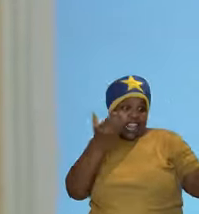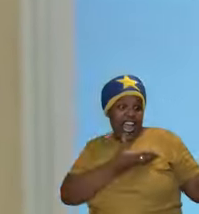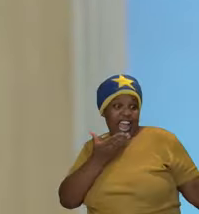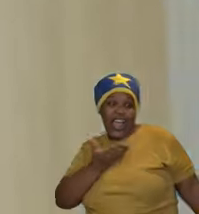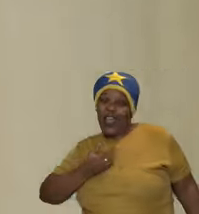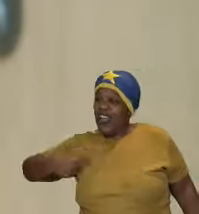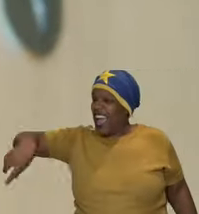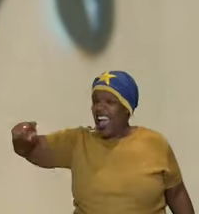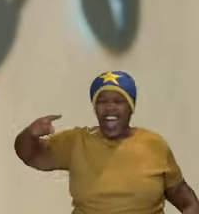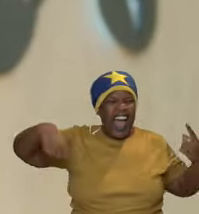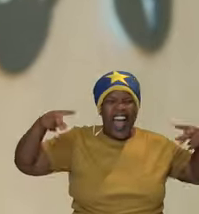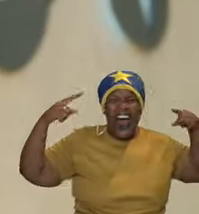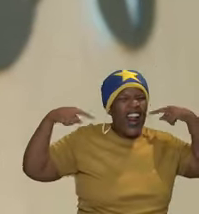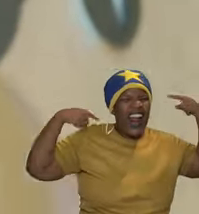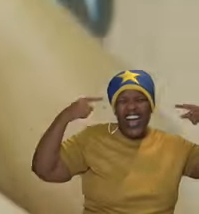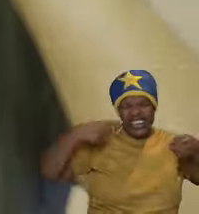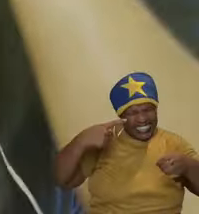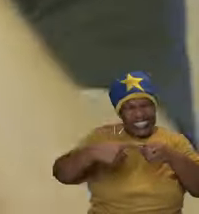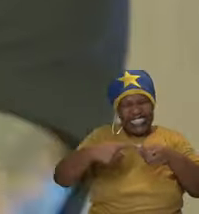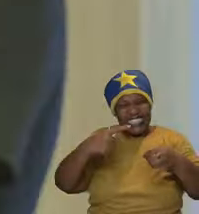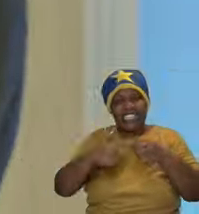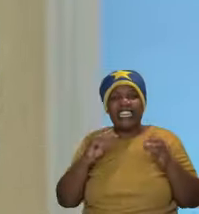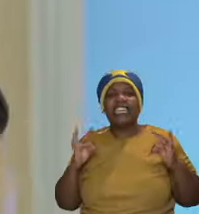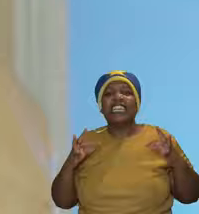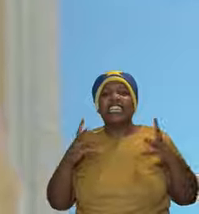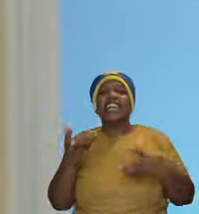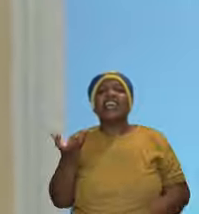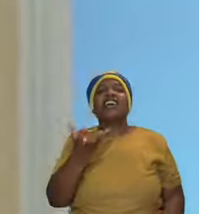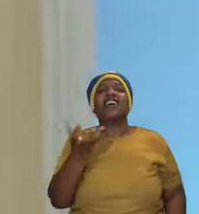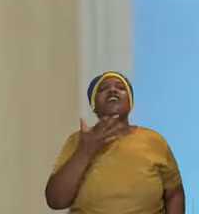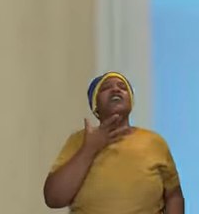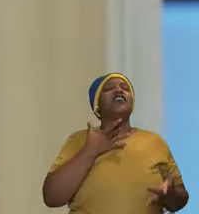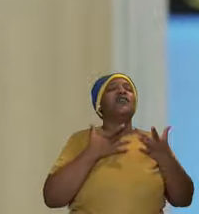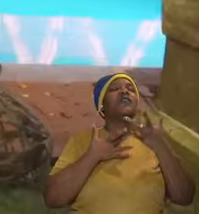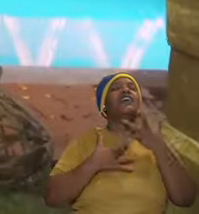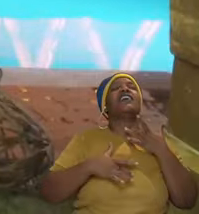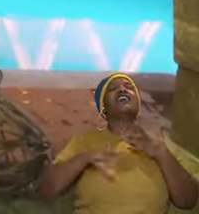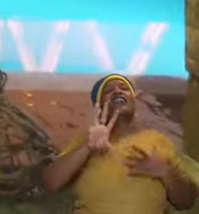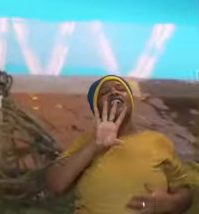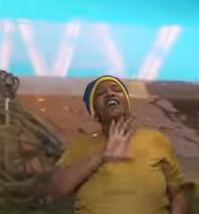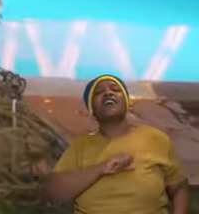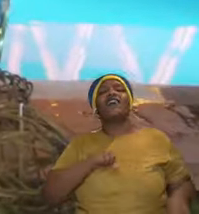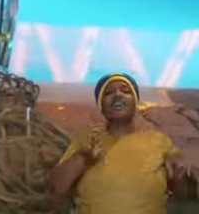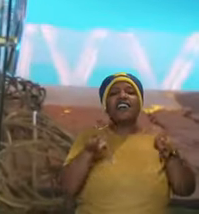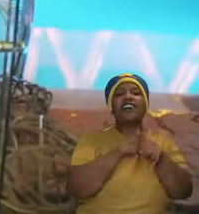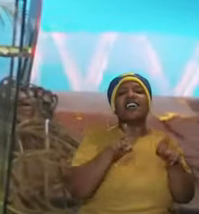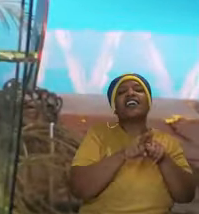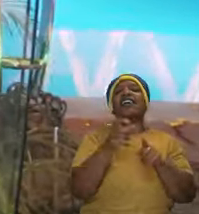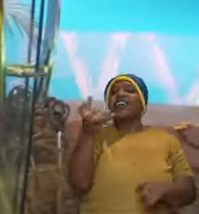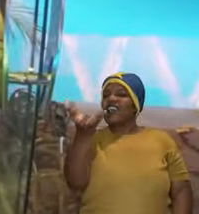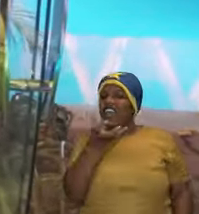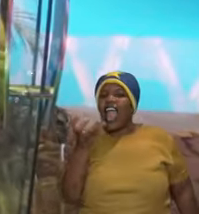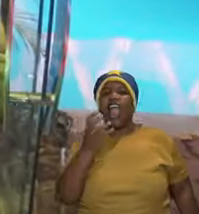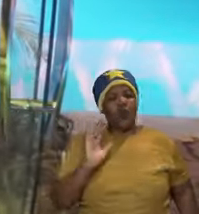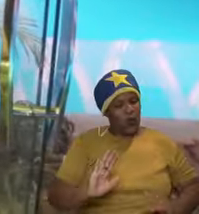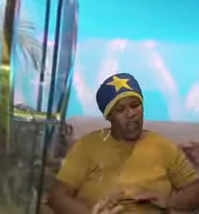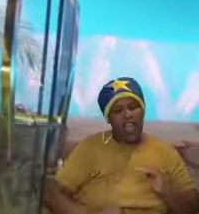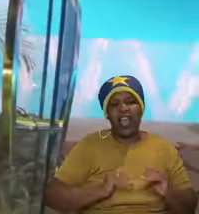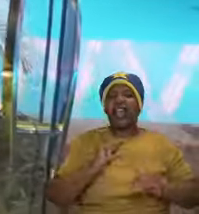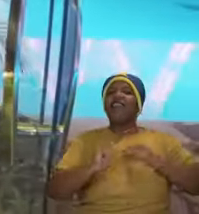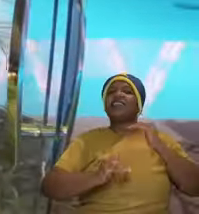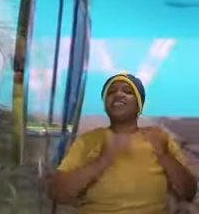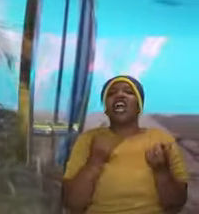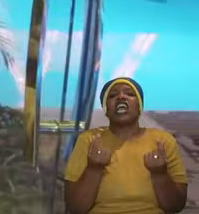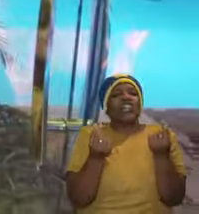os loucos do bairro inteiro. Quero prazer e amor também. Eu quero crescer e ganhar